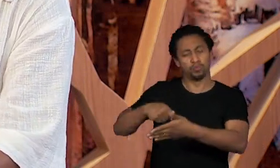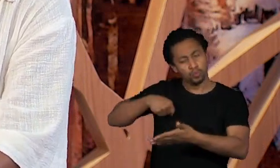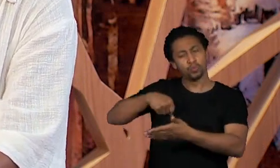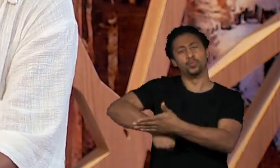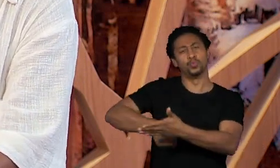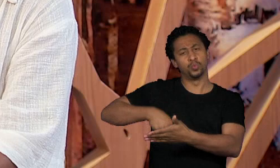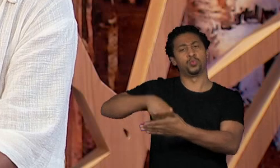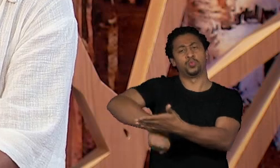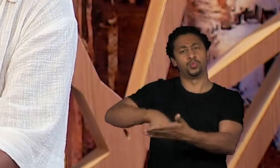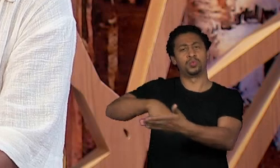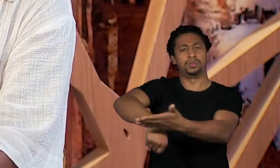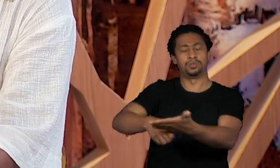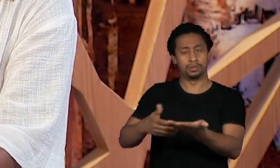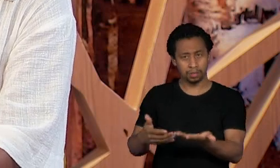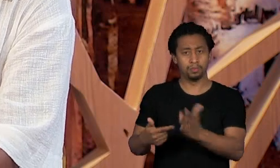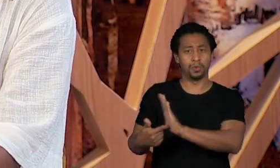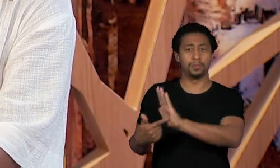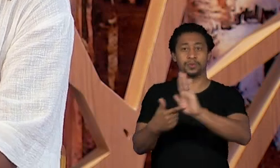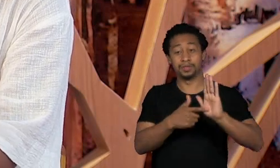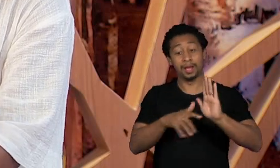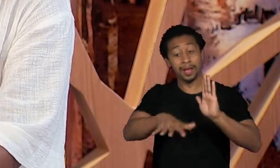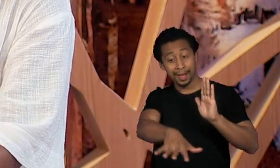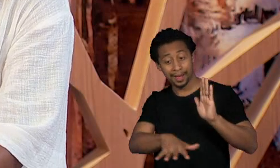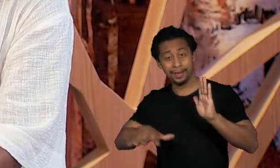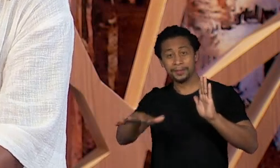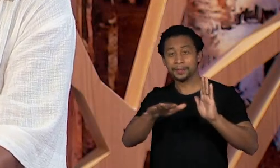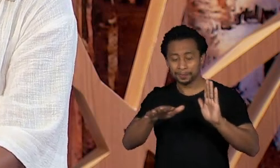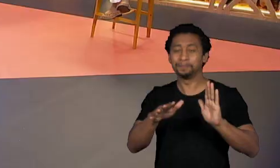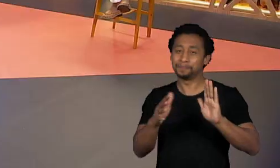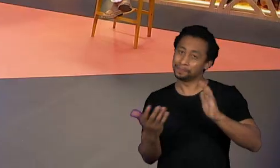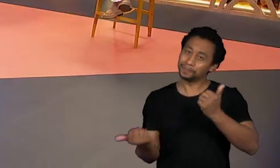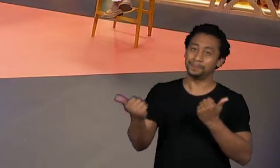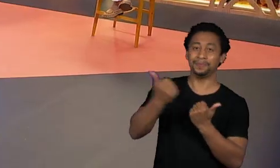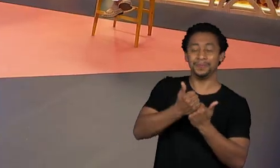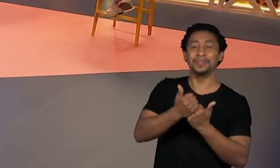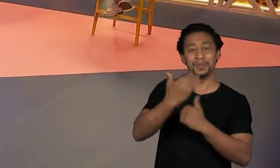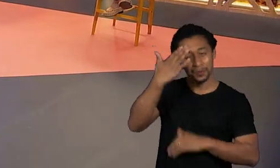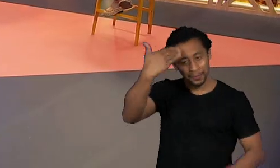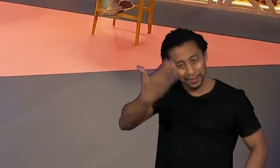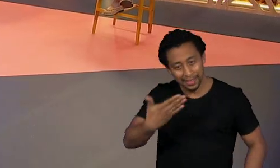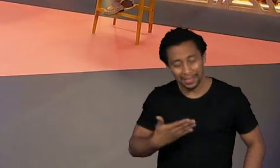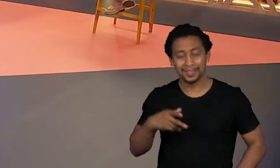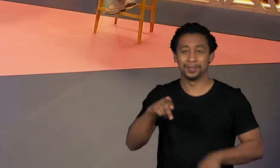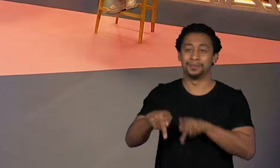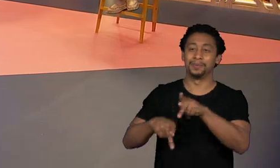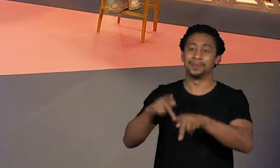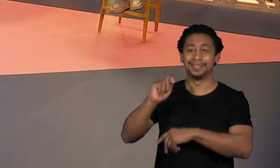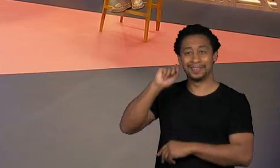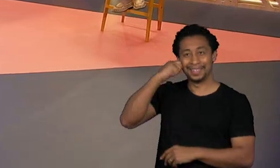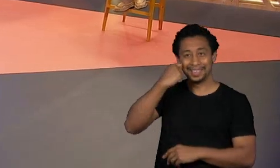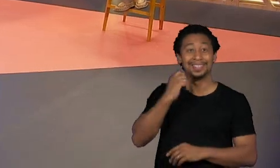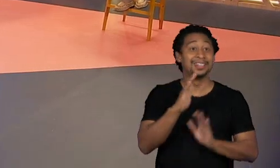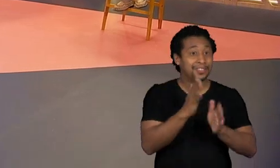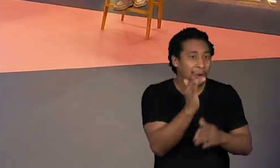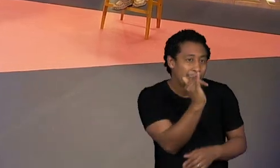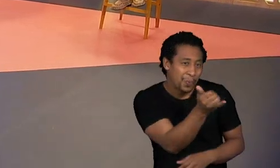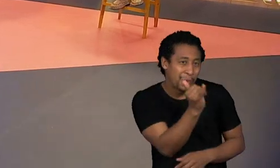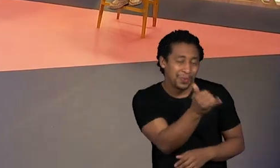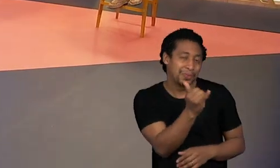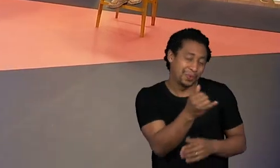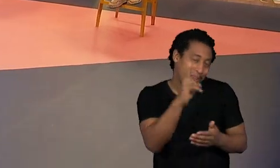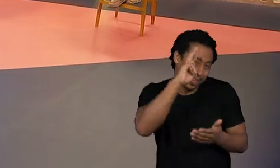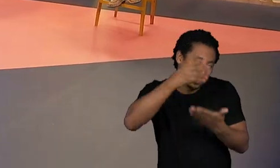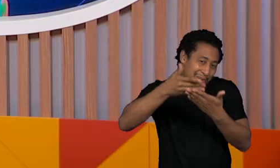constante da própria capela para que vire um memorial. Aí a gente está em Aliás, a gente também já contou a história de Tebas aqui no